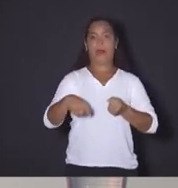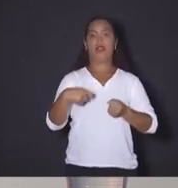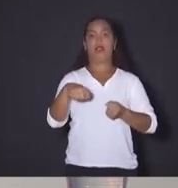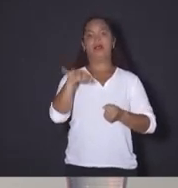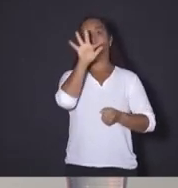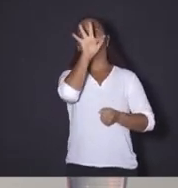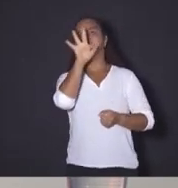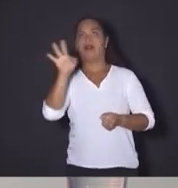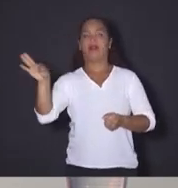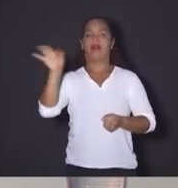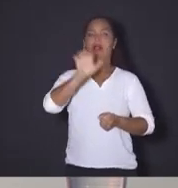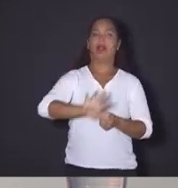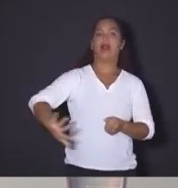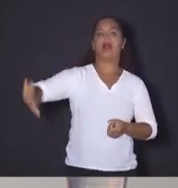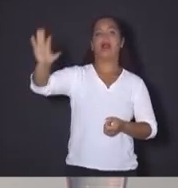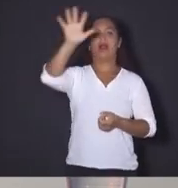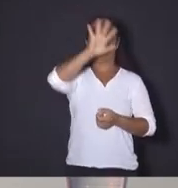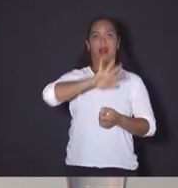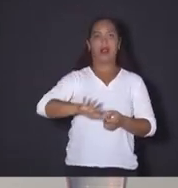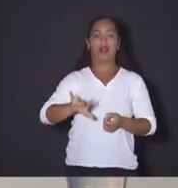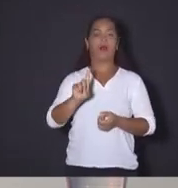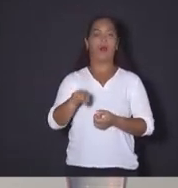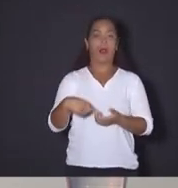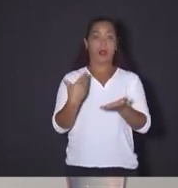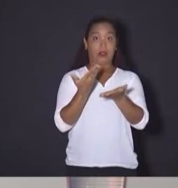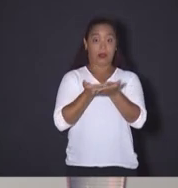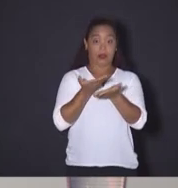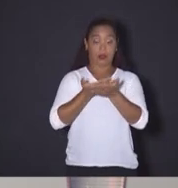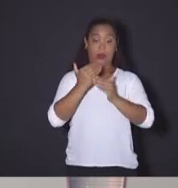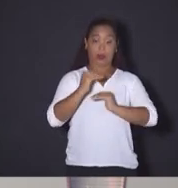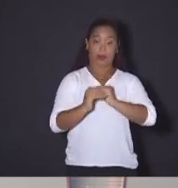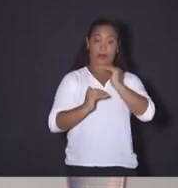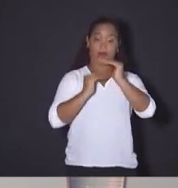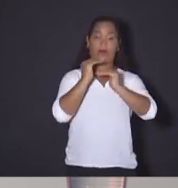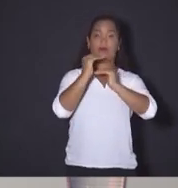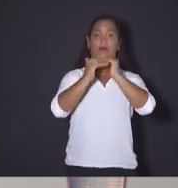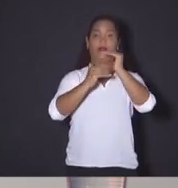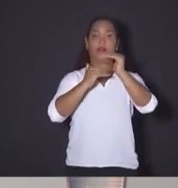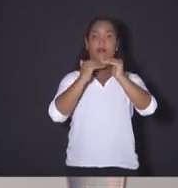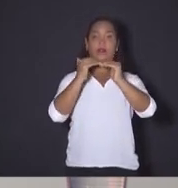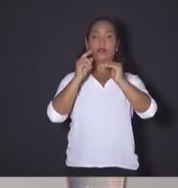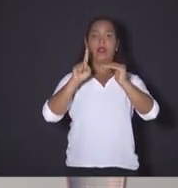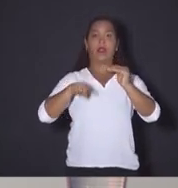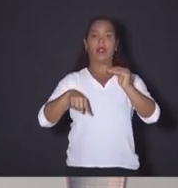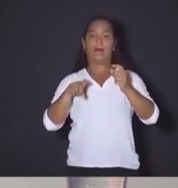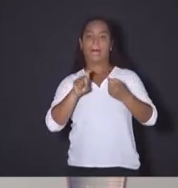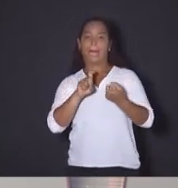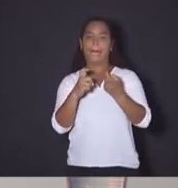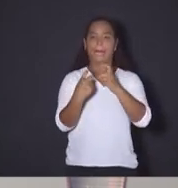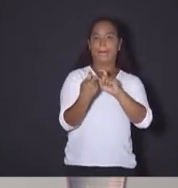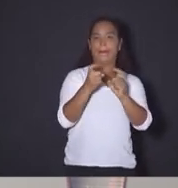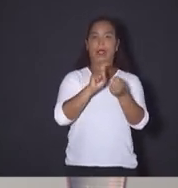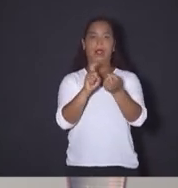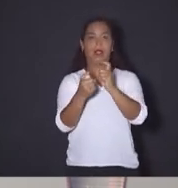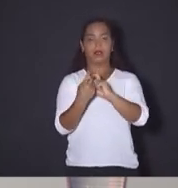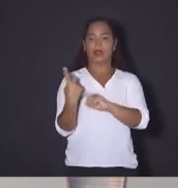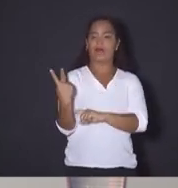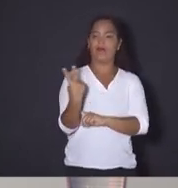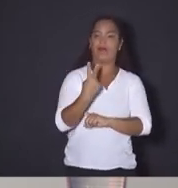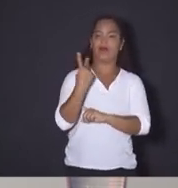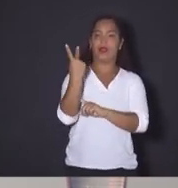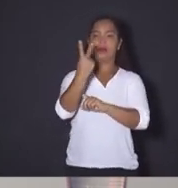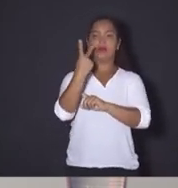é pensar a formação de professores é na no nessa perspectiva articulada com a valorização desses profissionais